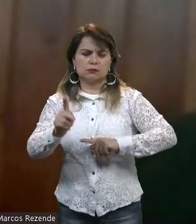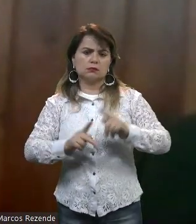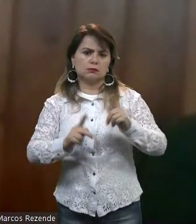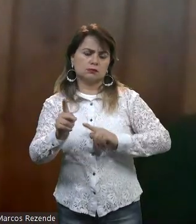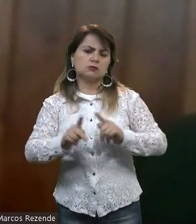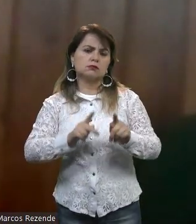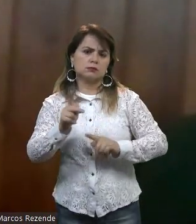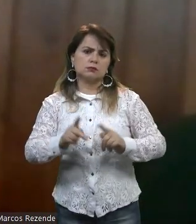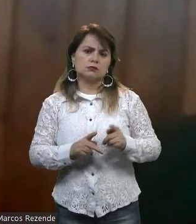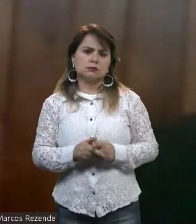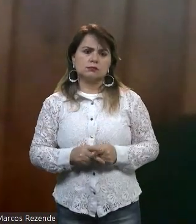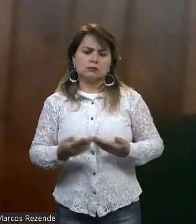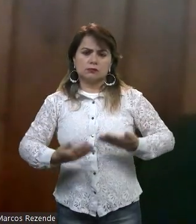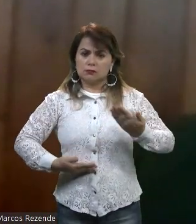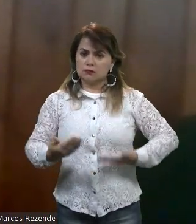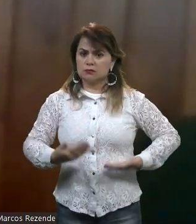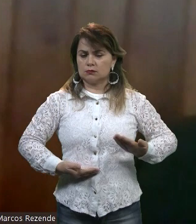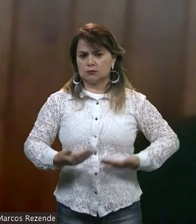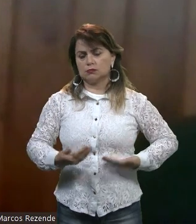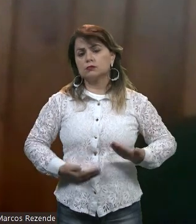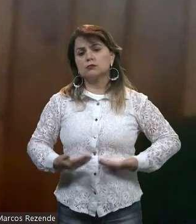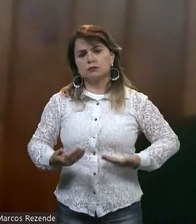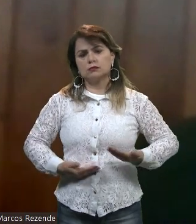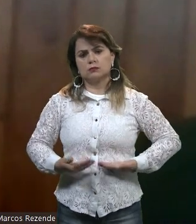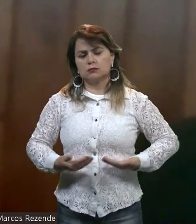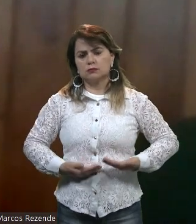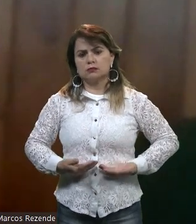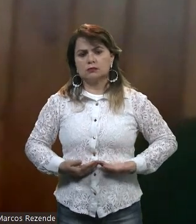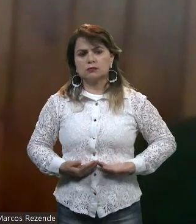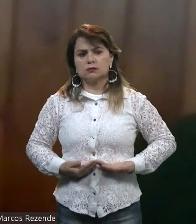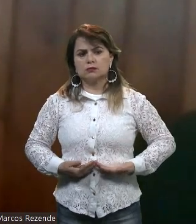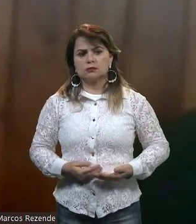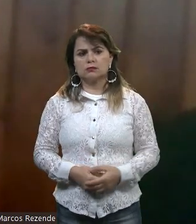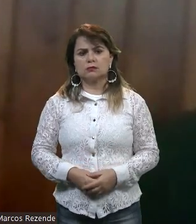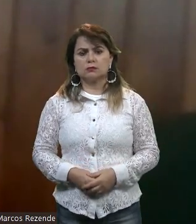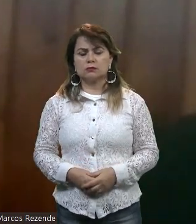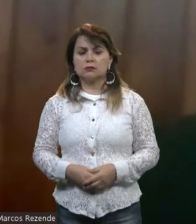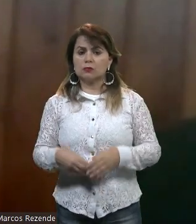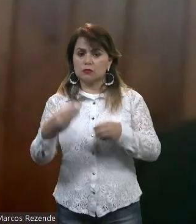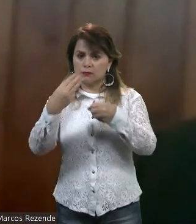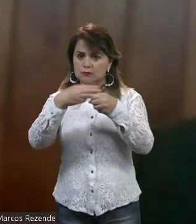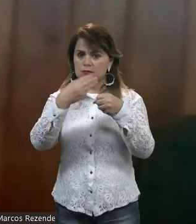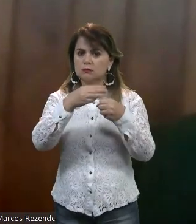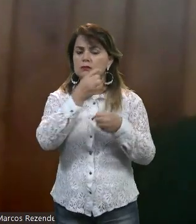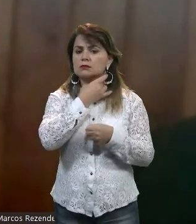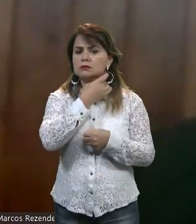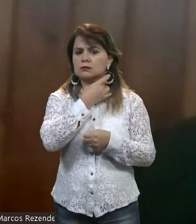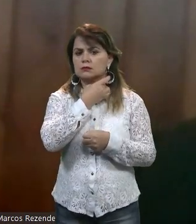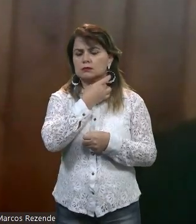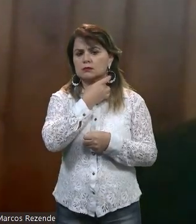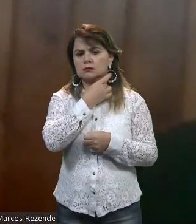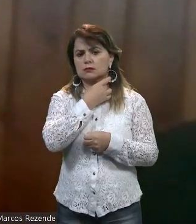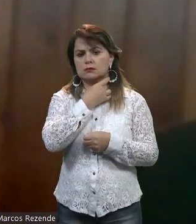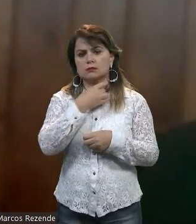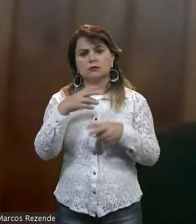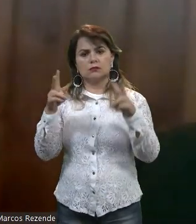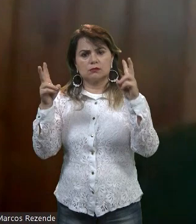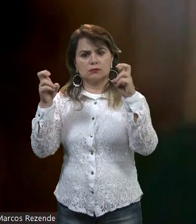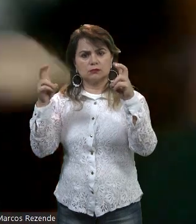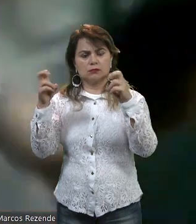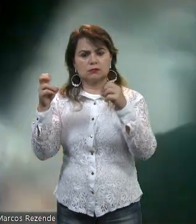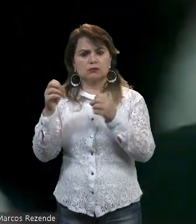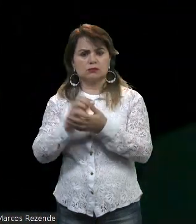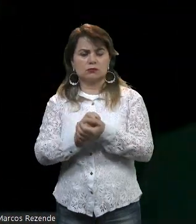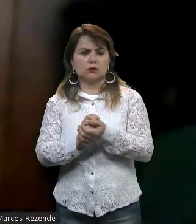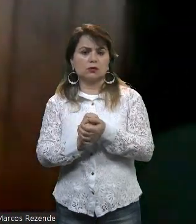da administração direta e indireta do município de Marília, em razão da vigência do